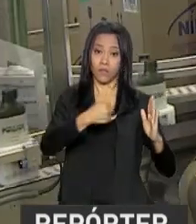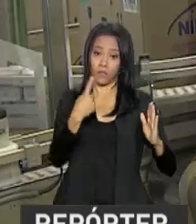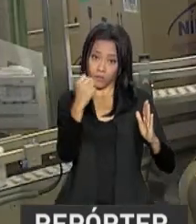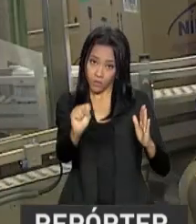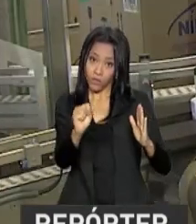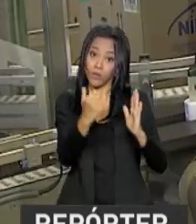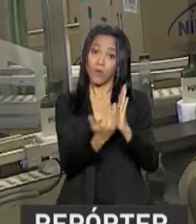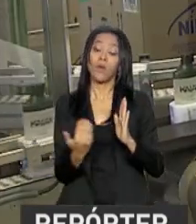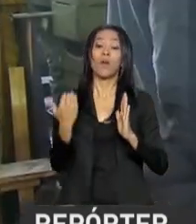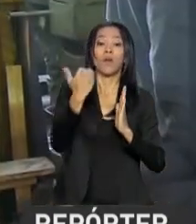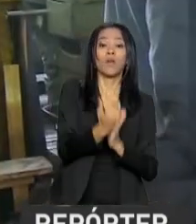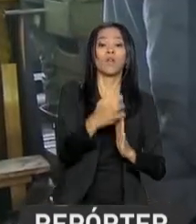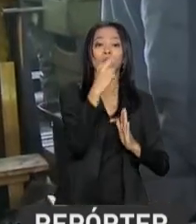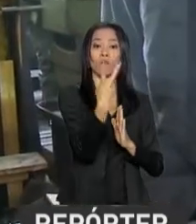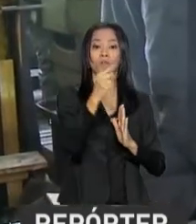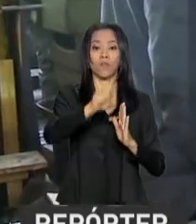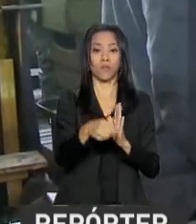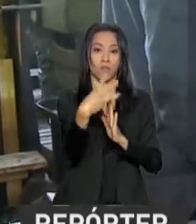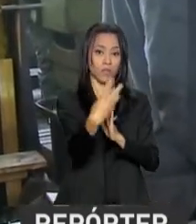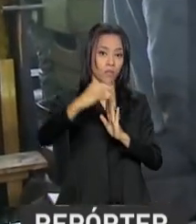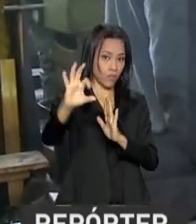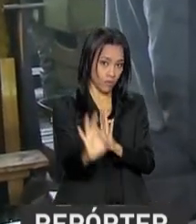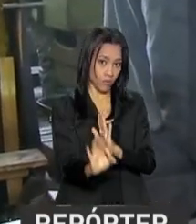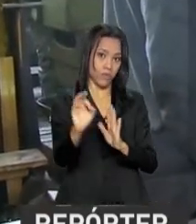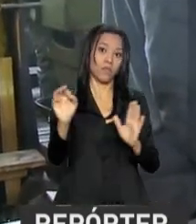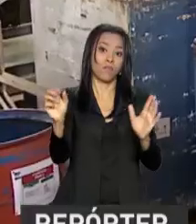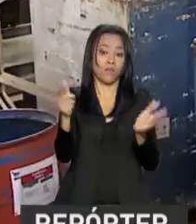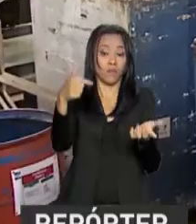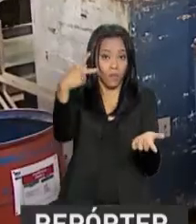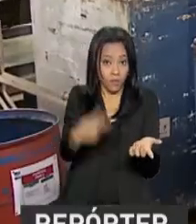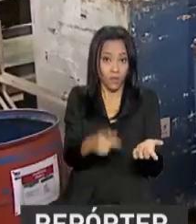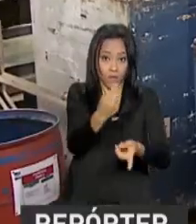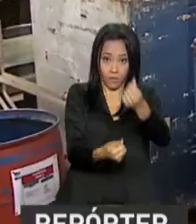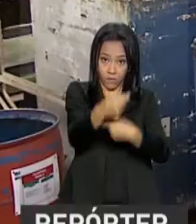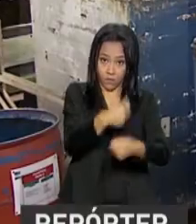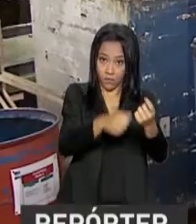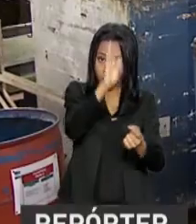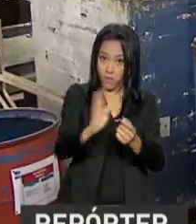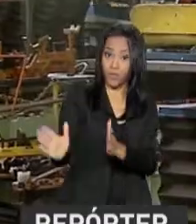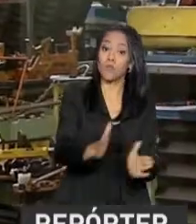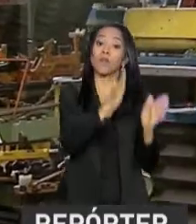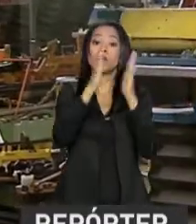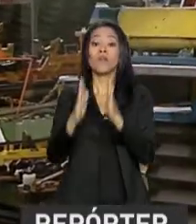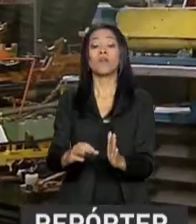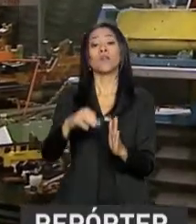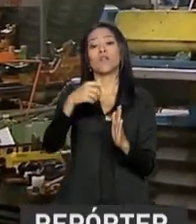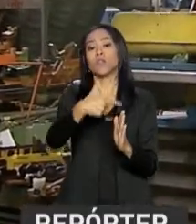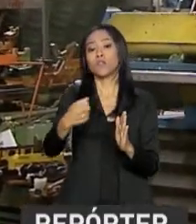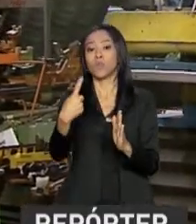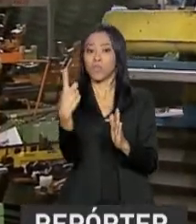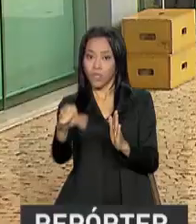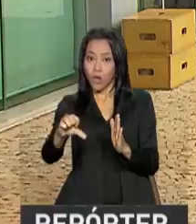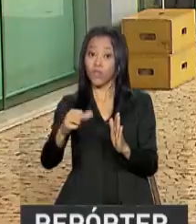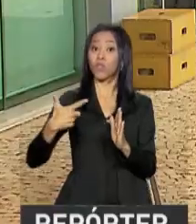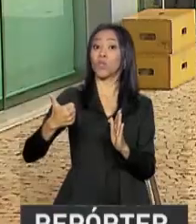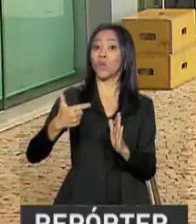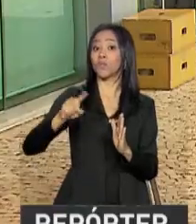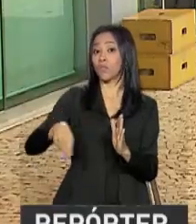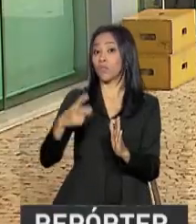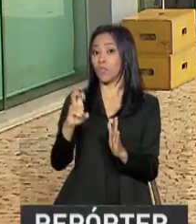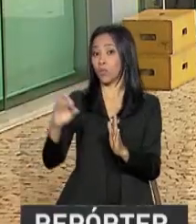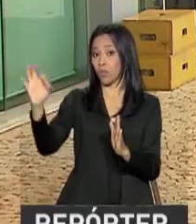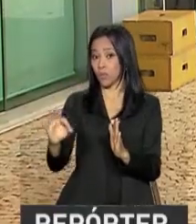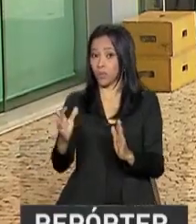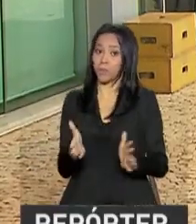uma elevação de 2,3 por cento da economia brasileira e para 2019 de 26 por cento segundo o